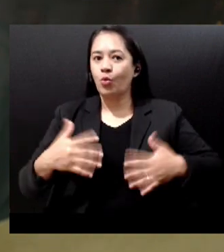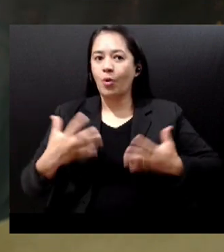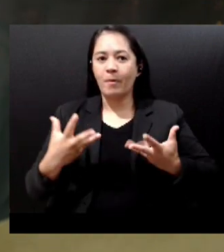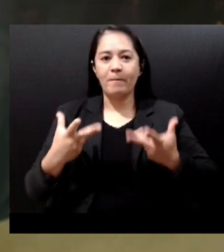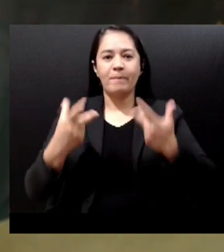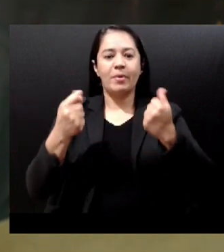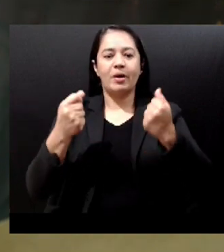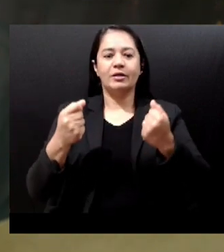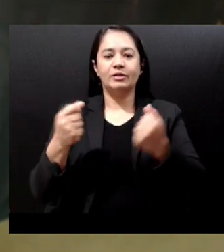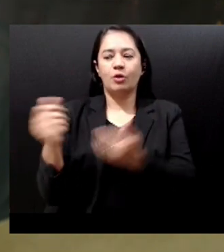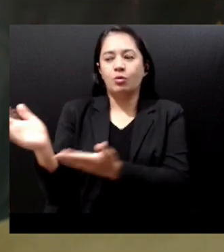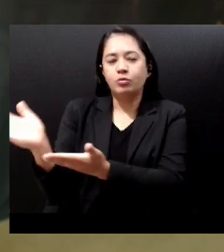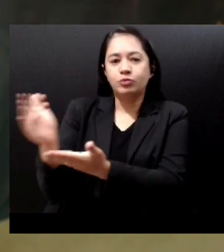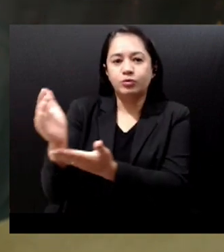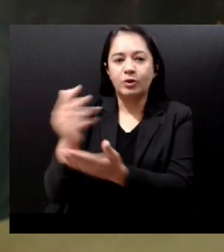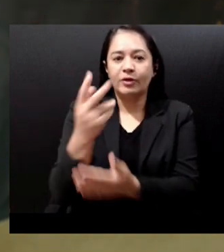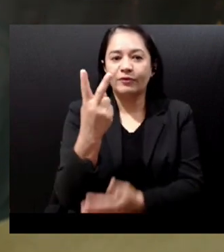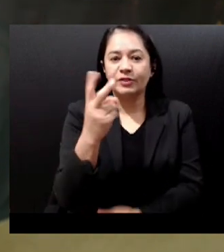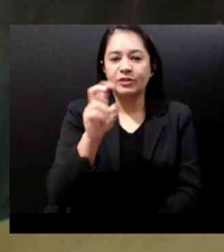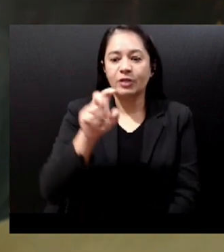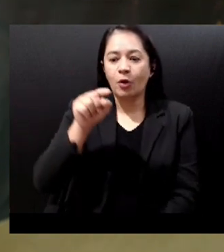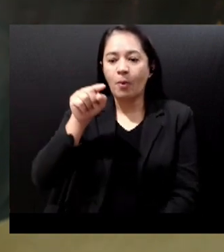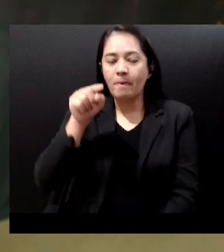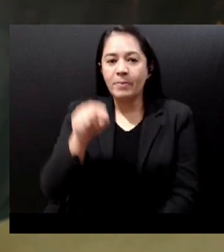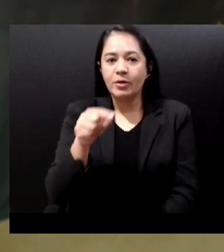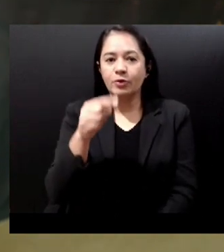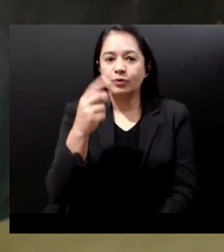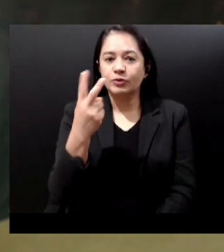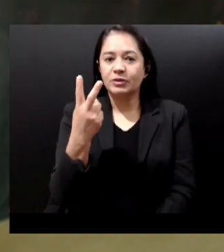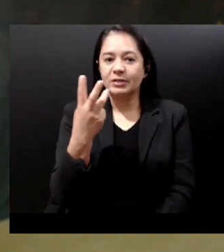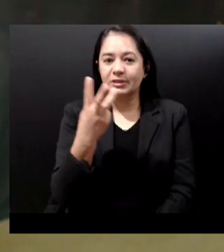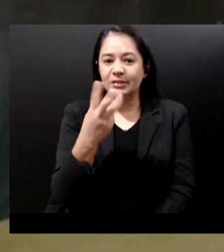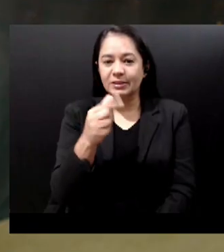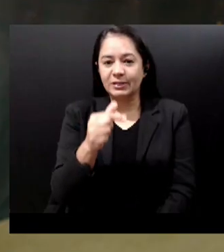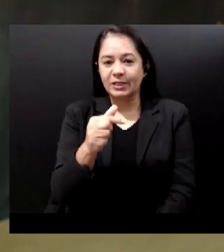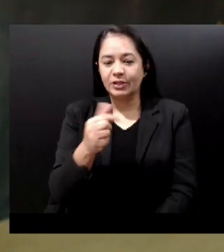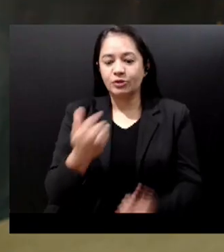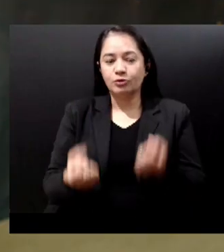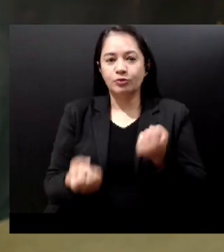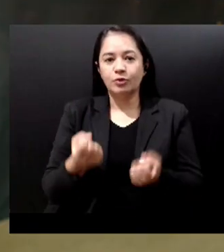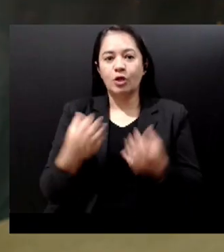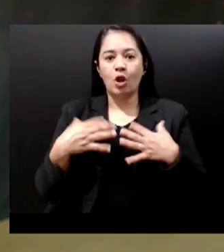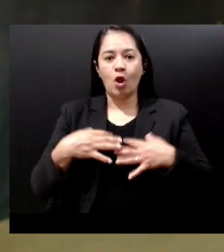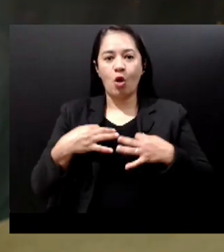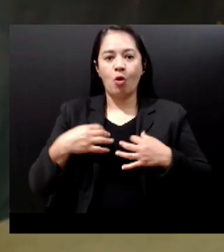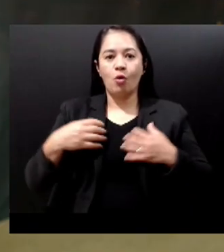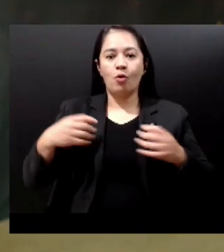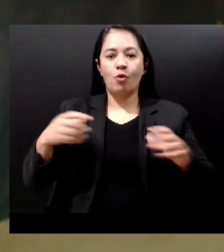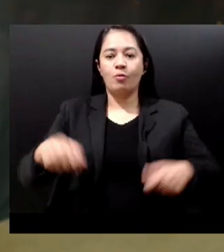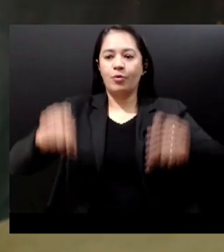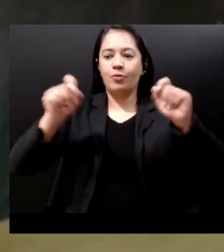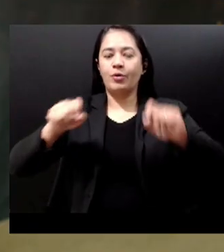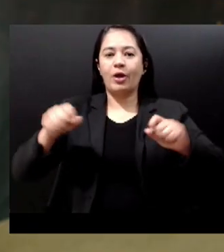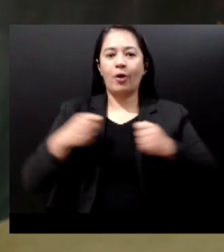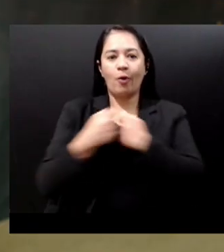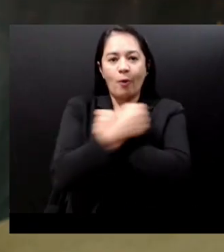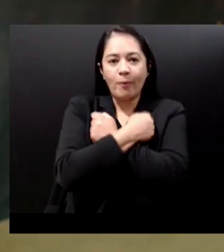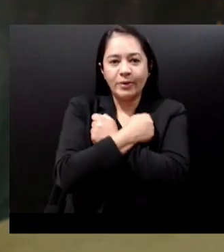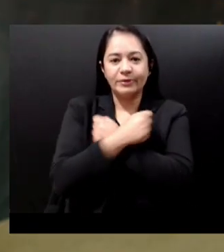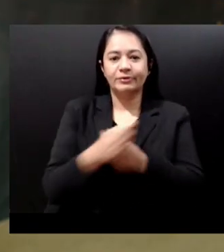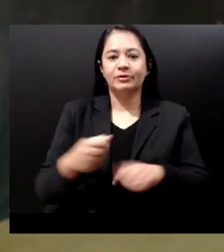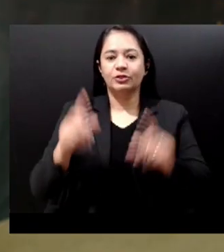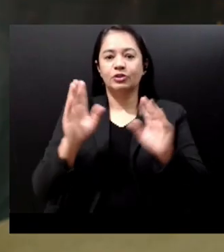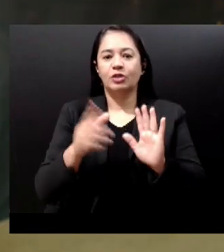arrecadados 25.237 quilos de roupas e cobertores. O balanço final foi divulgado ontem e já considera aí